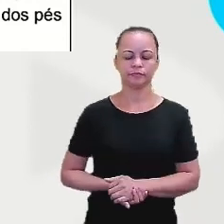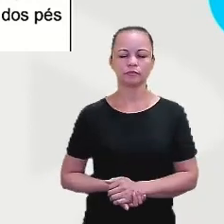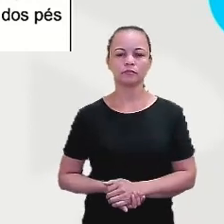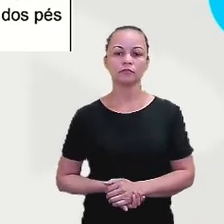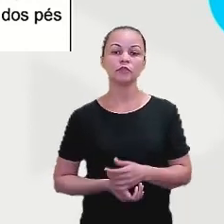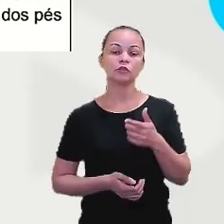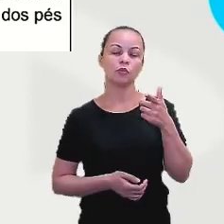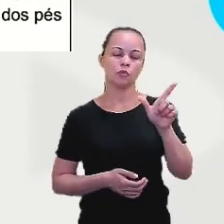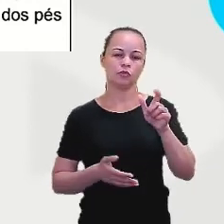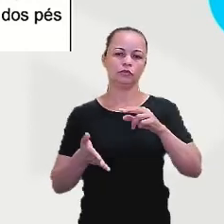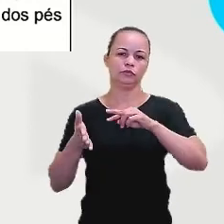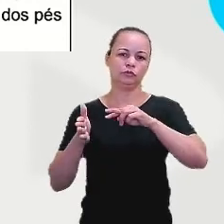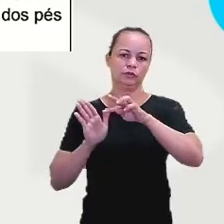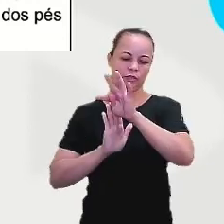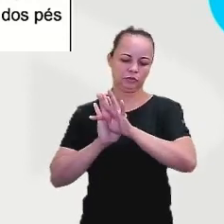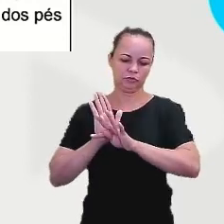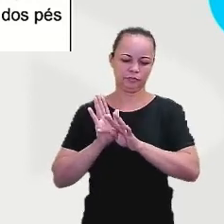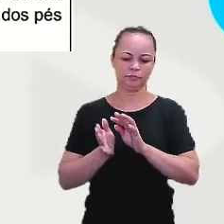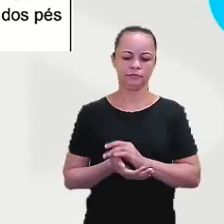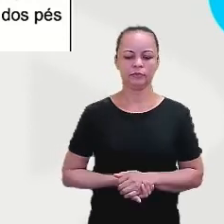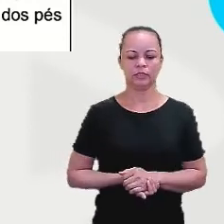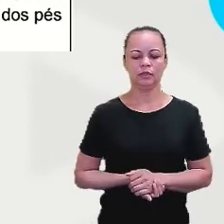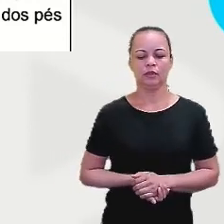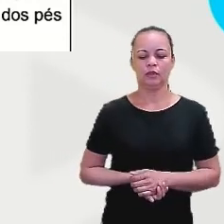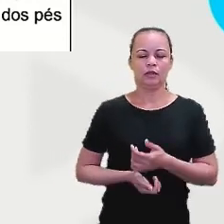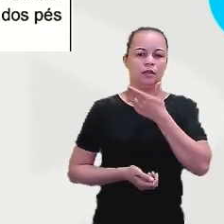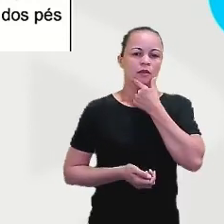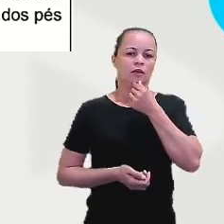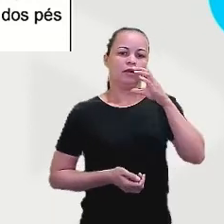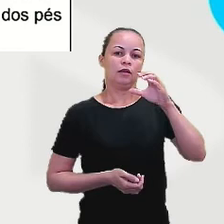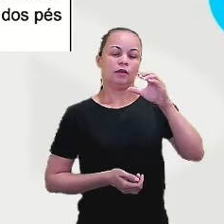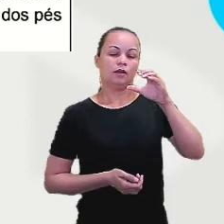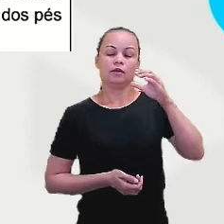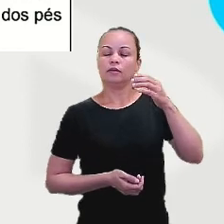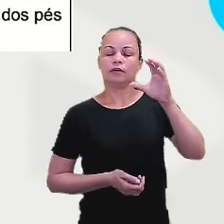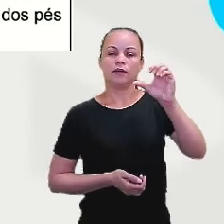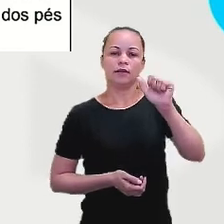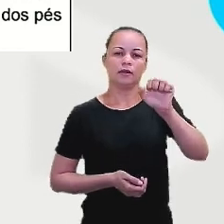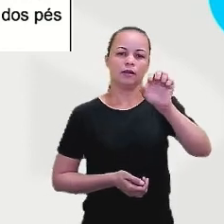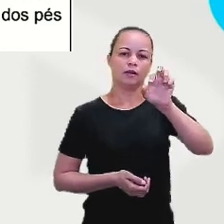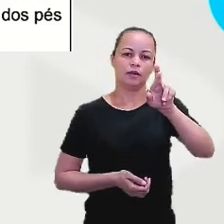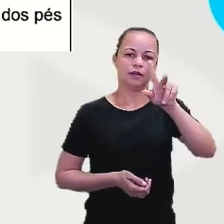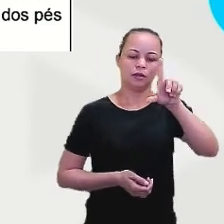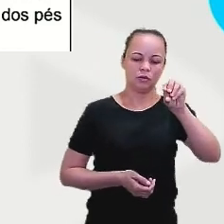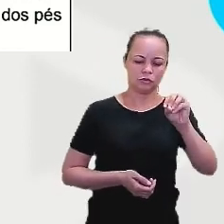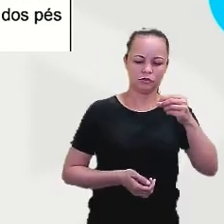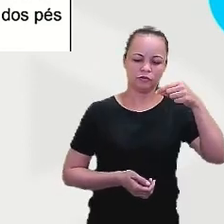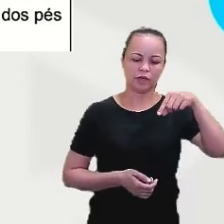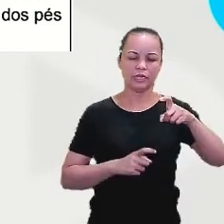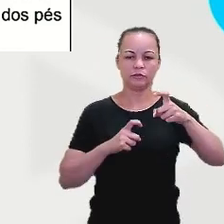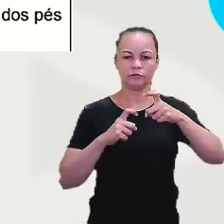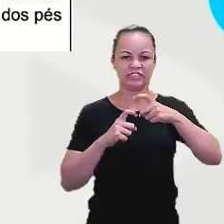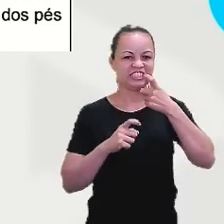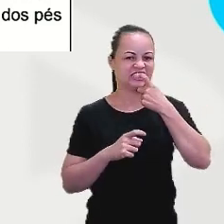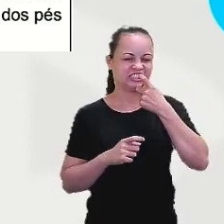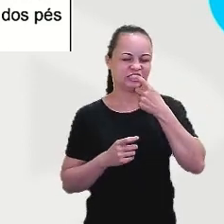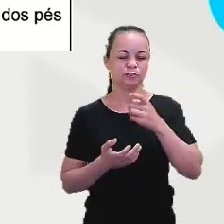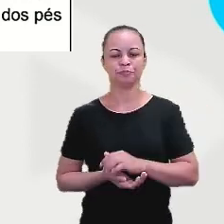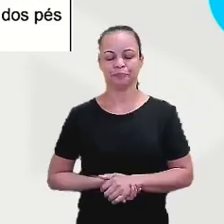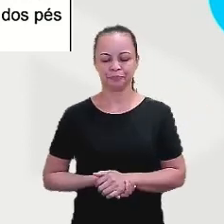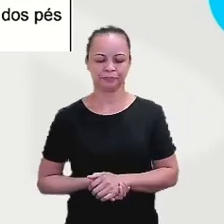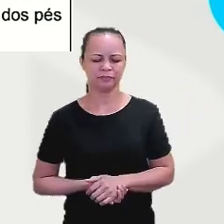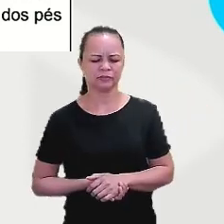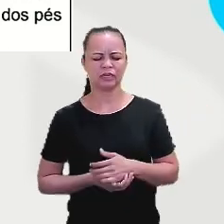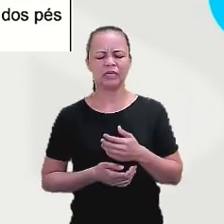Outro texto agora. Carlos vai ao dentista. Então, outra narrativa aí. Né? Então, ai, ai, eu estou